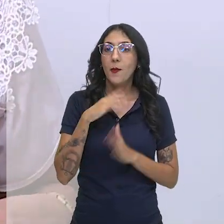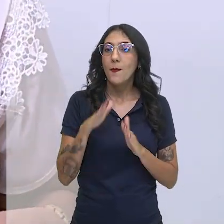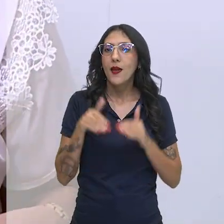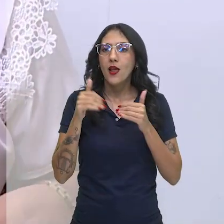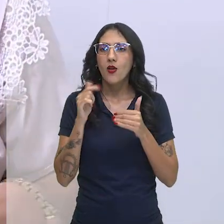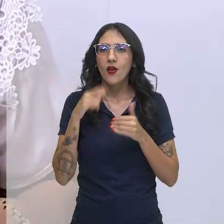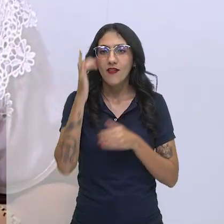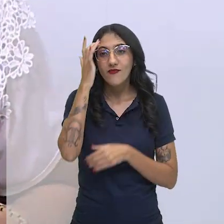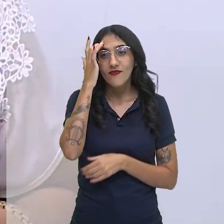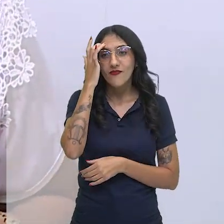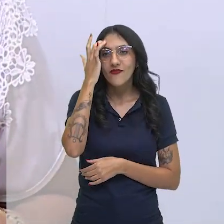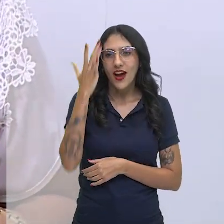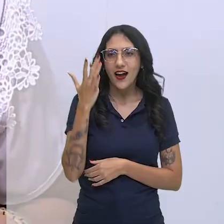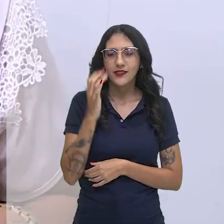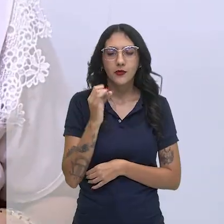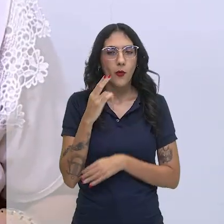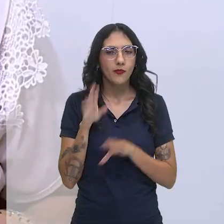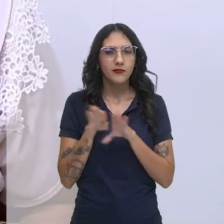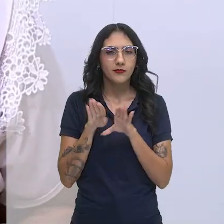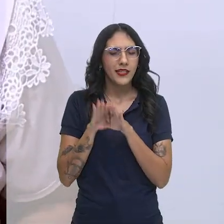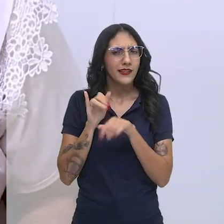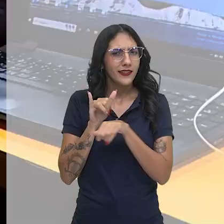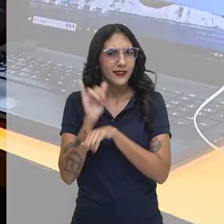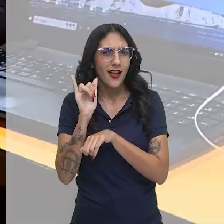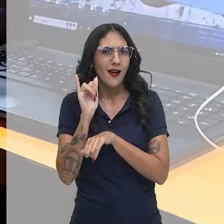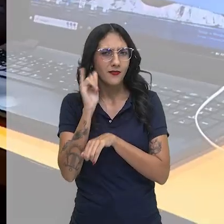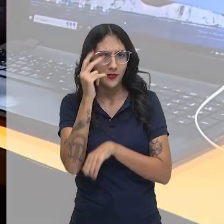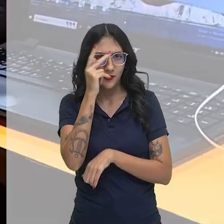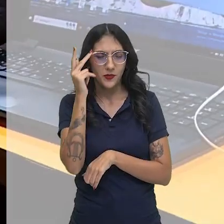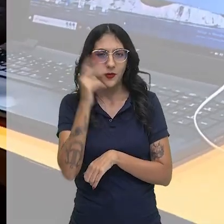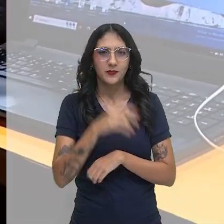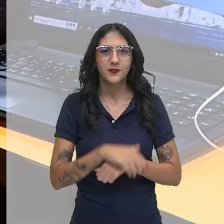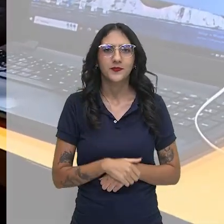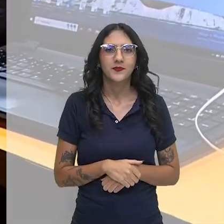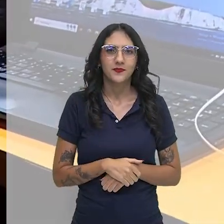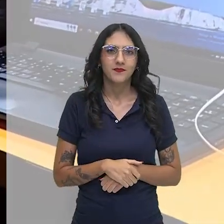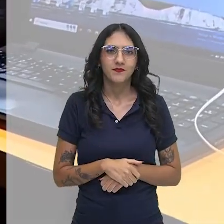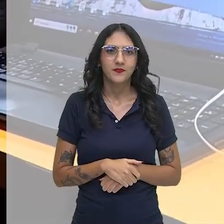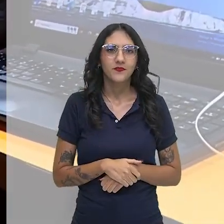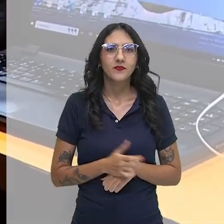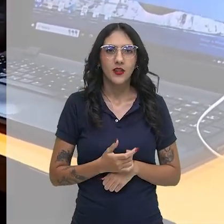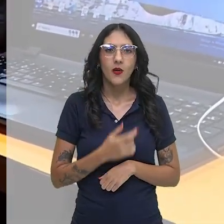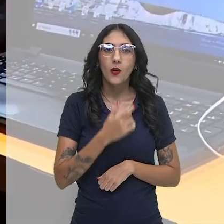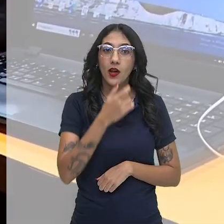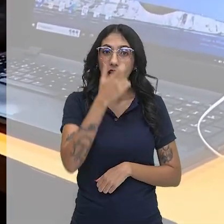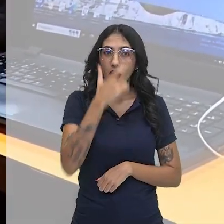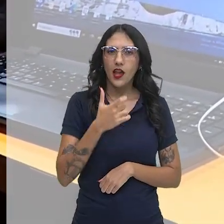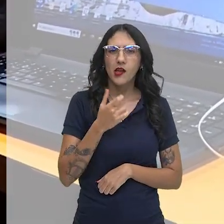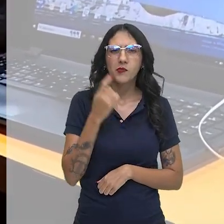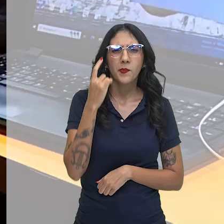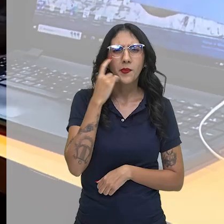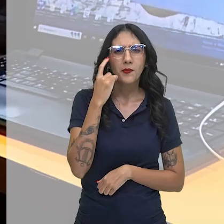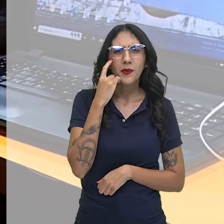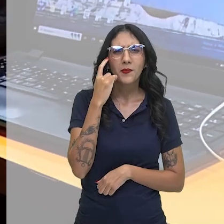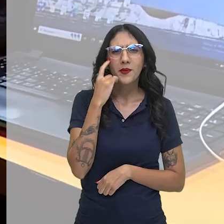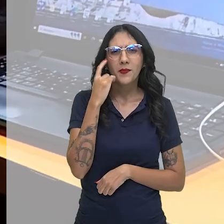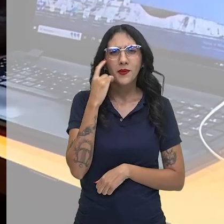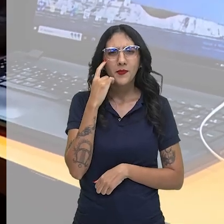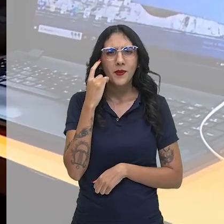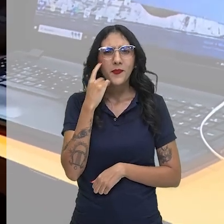facilitar ou enganar o consumidor. Mas eu presumo, né, que seja